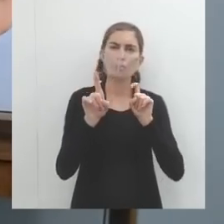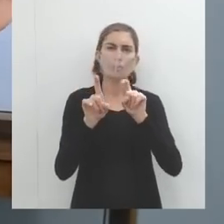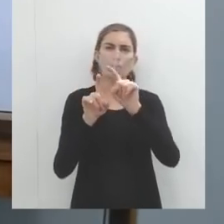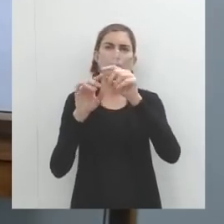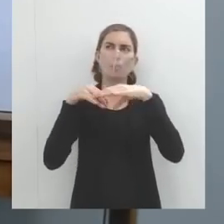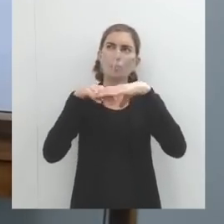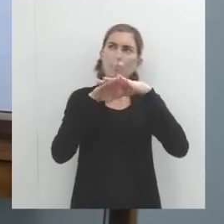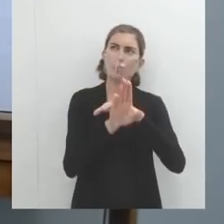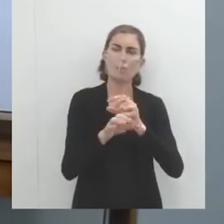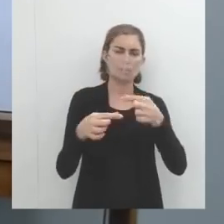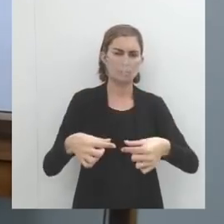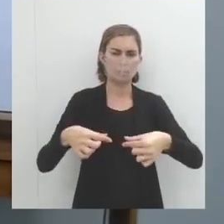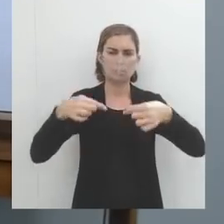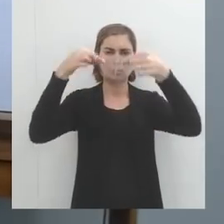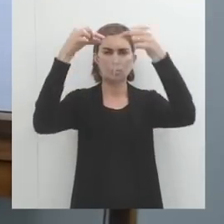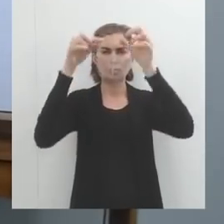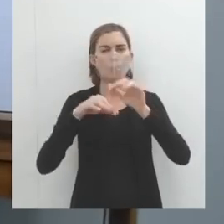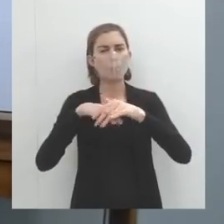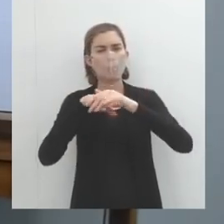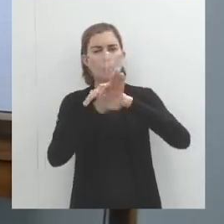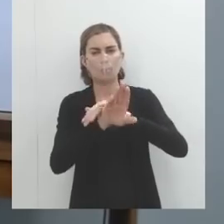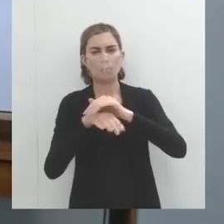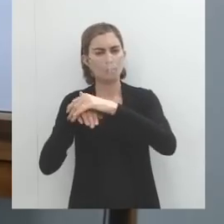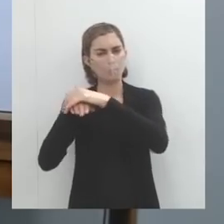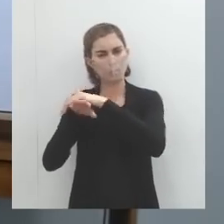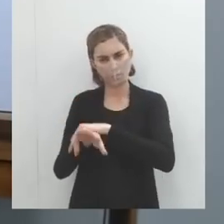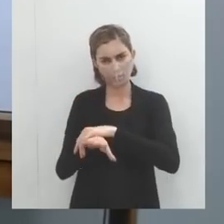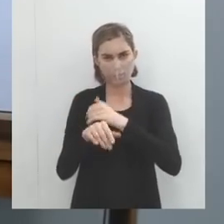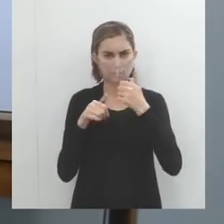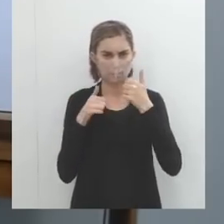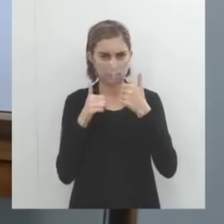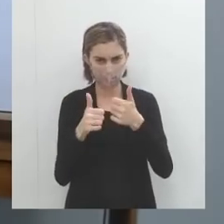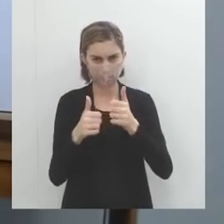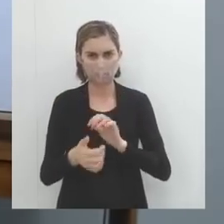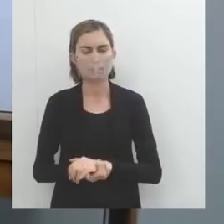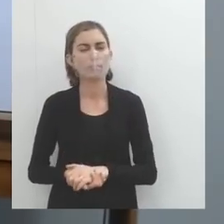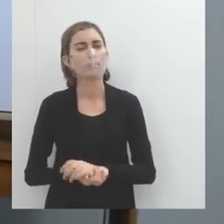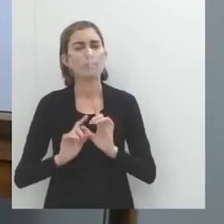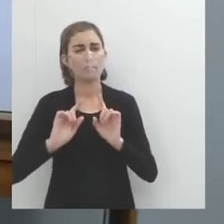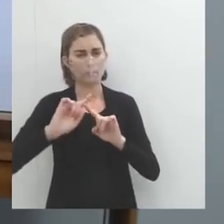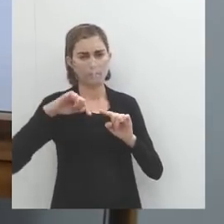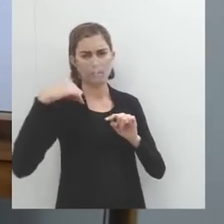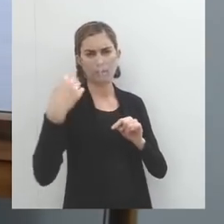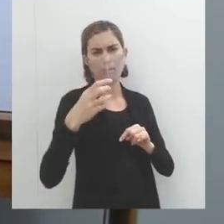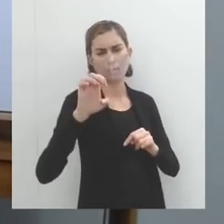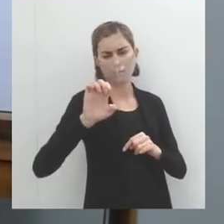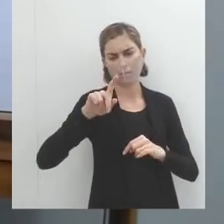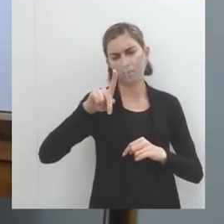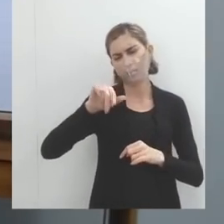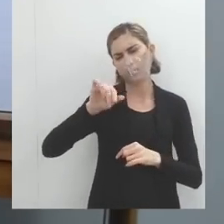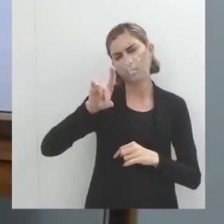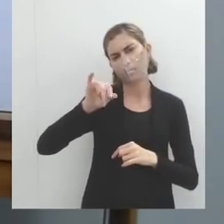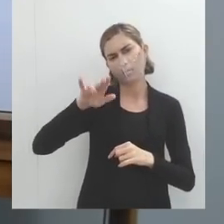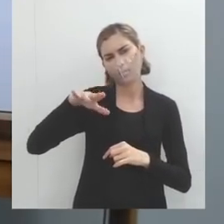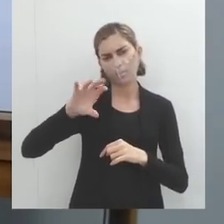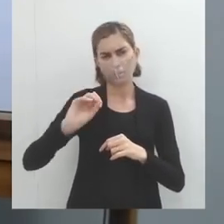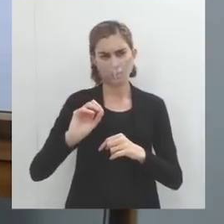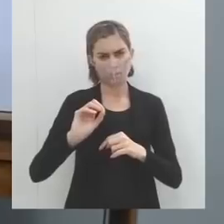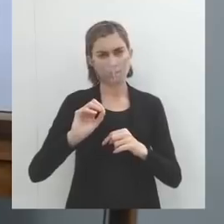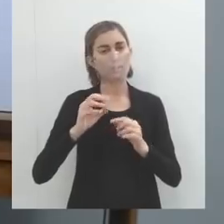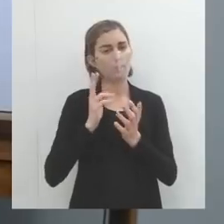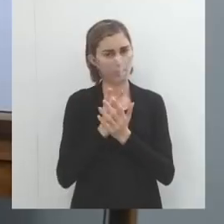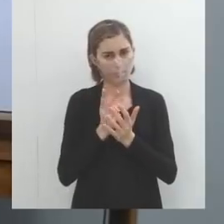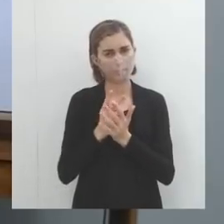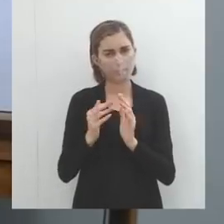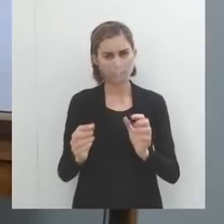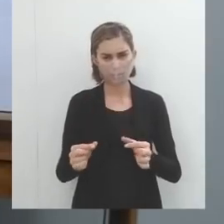lembrar. Epidídimo, armazenamento de espermatozoides. Beleza? Depois do epidídimo, vamos lá, vamos subindo, viu?